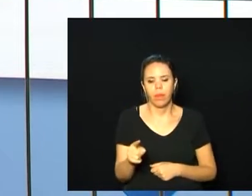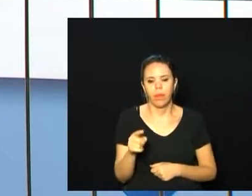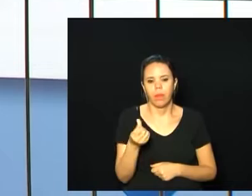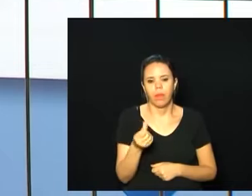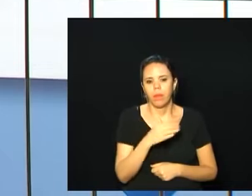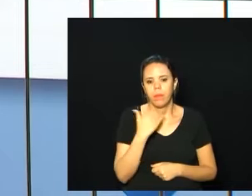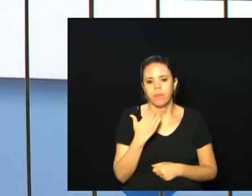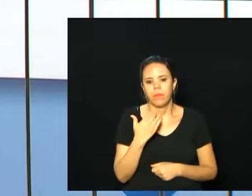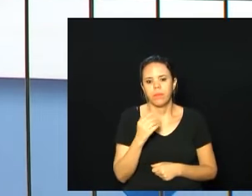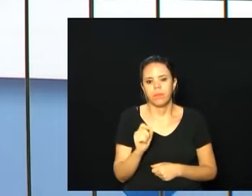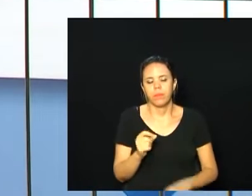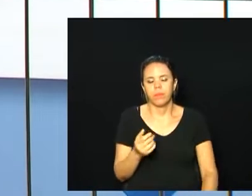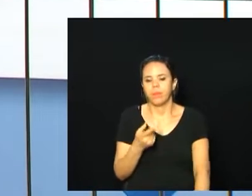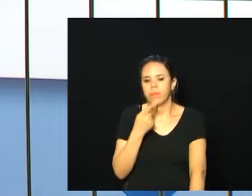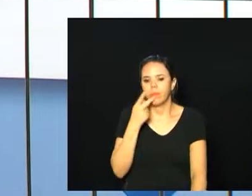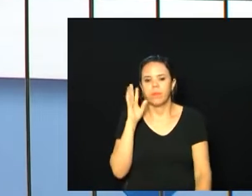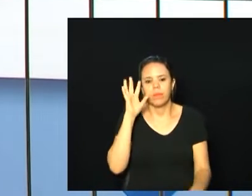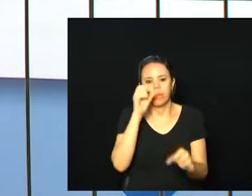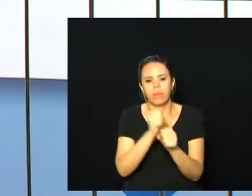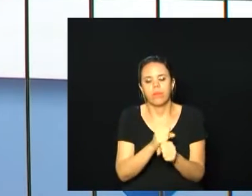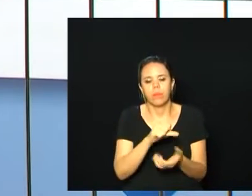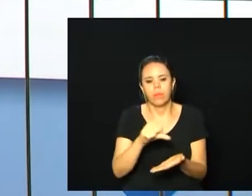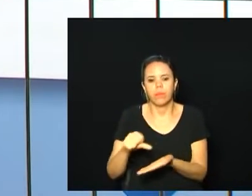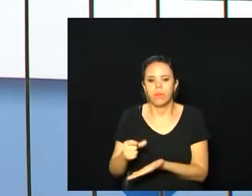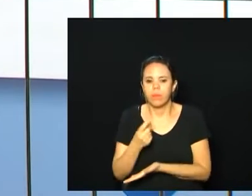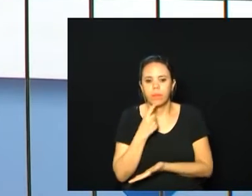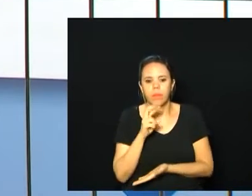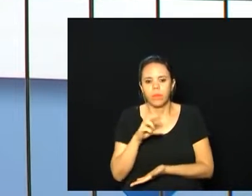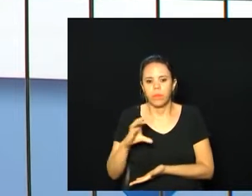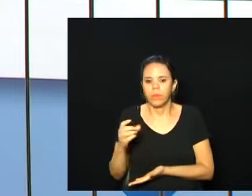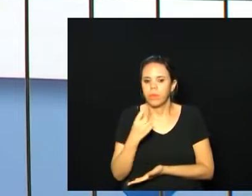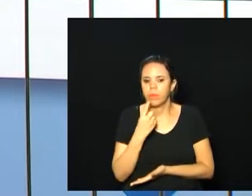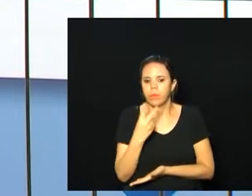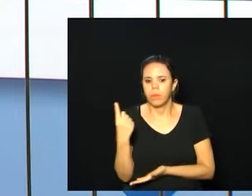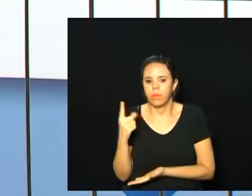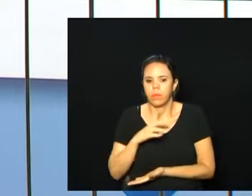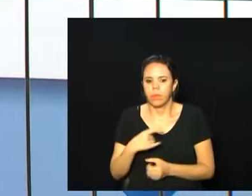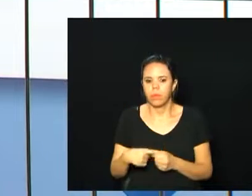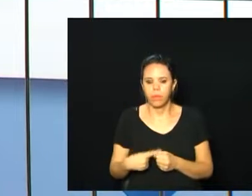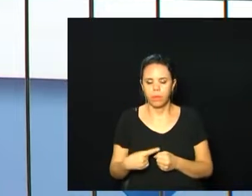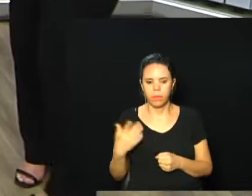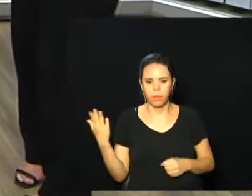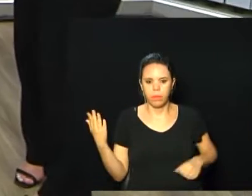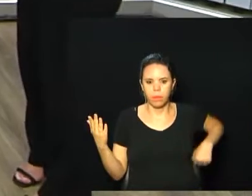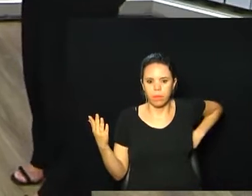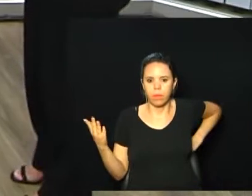154.006 óbitos. Agora a gente faz um recorte para a região metropolitana de Campinas, com os 21 municípios da